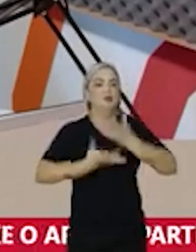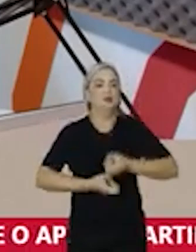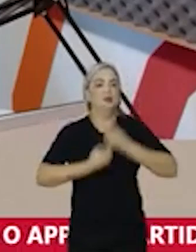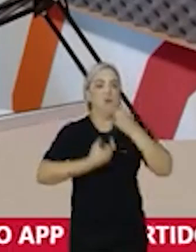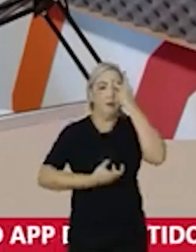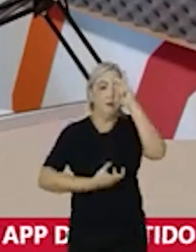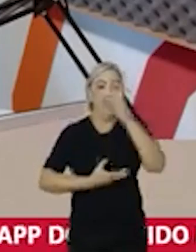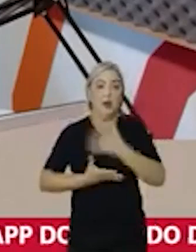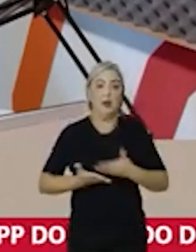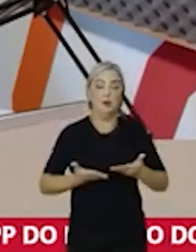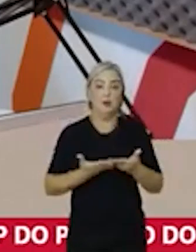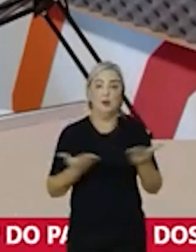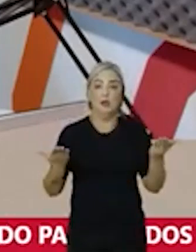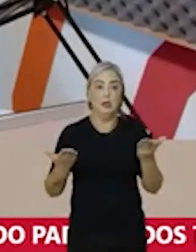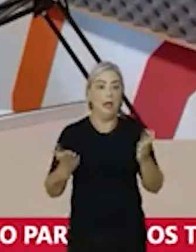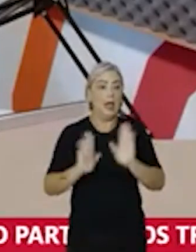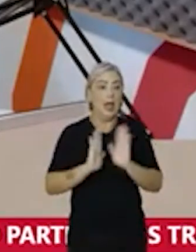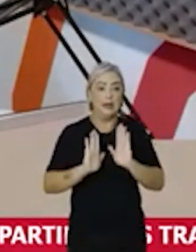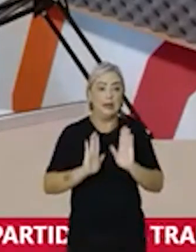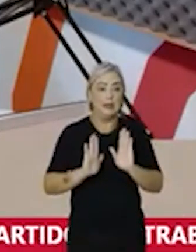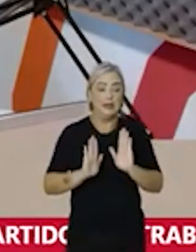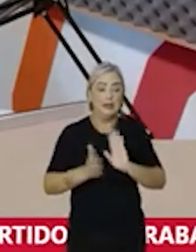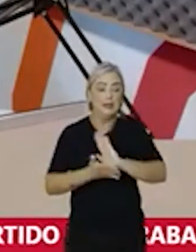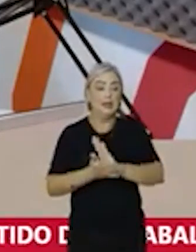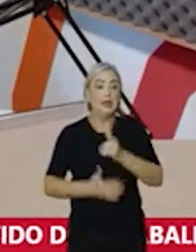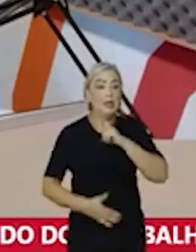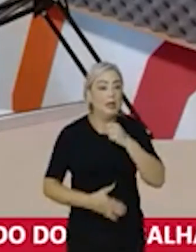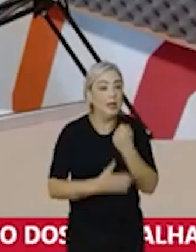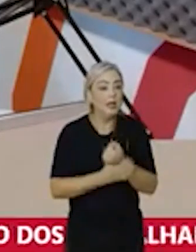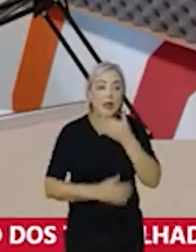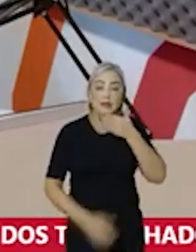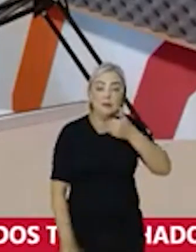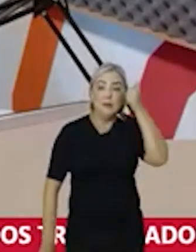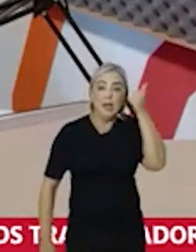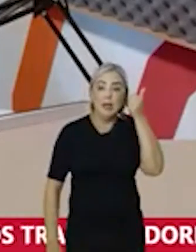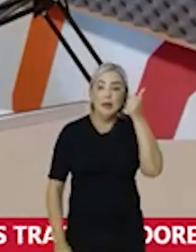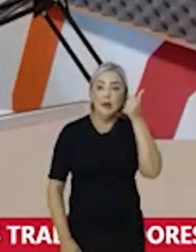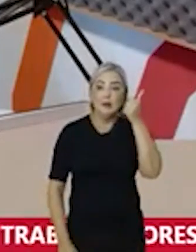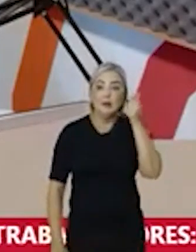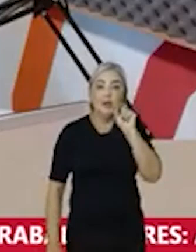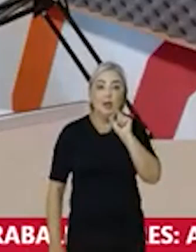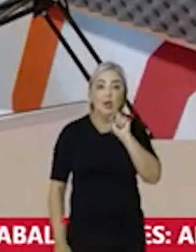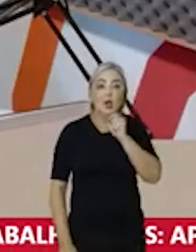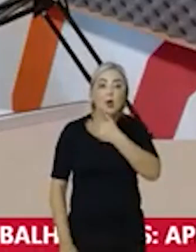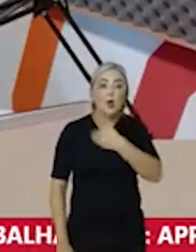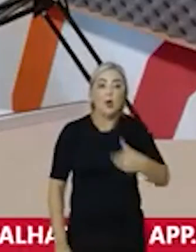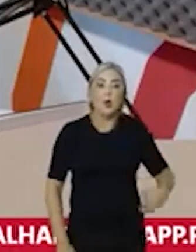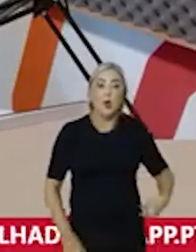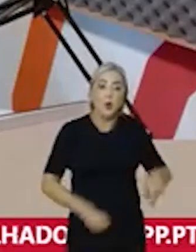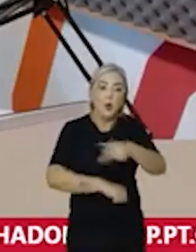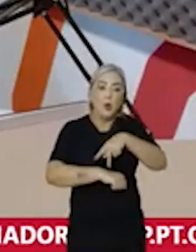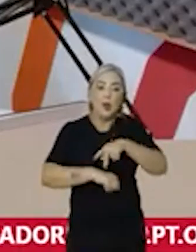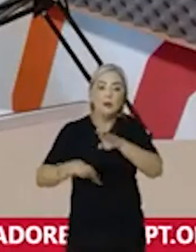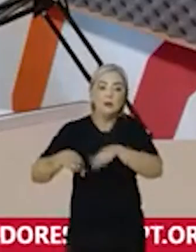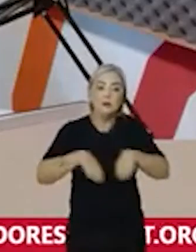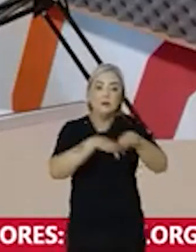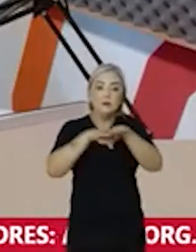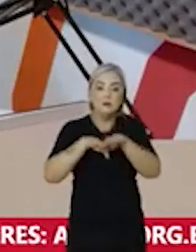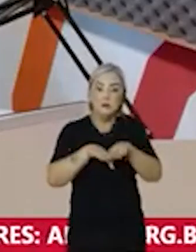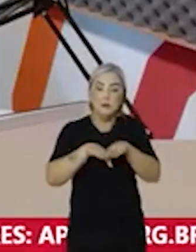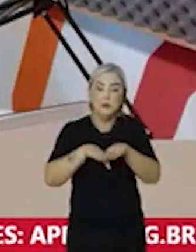para todos, sem nenhuma restrição, garanta as melhores condições com o Estado nacional, o Estado